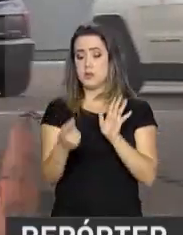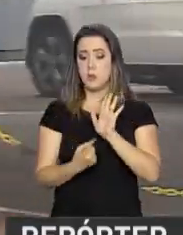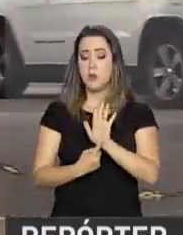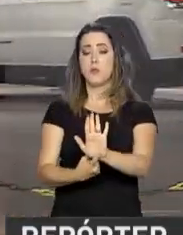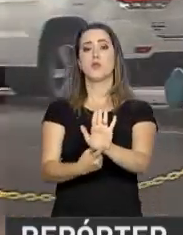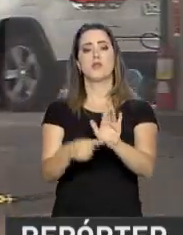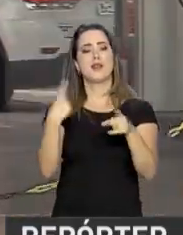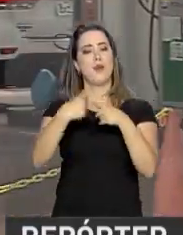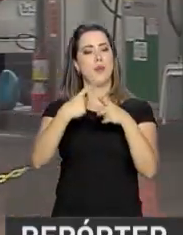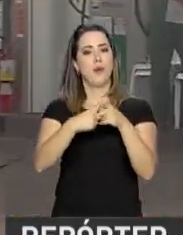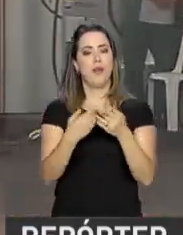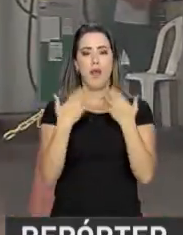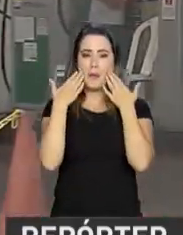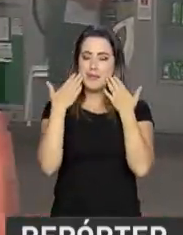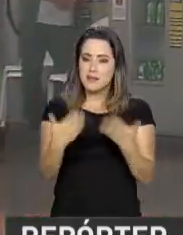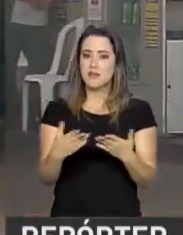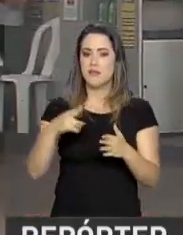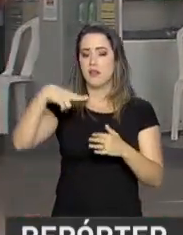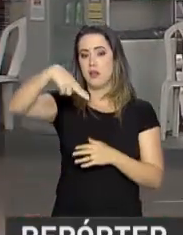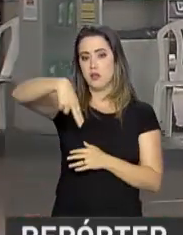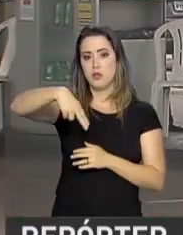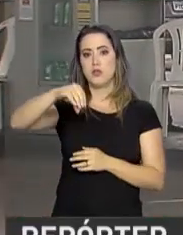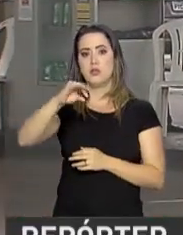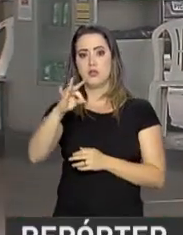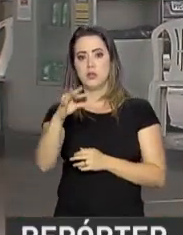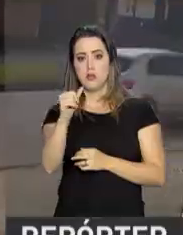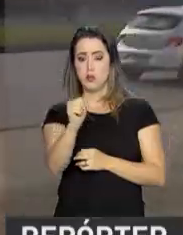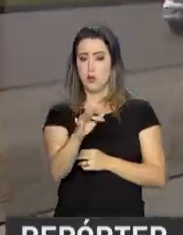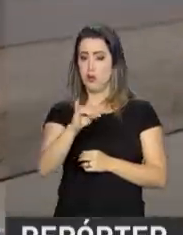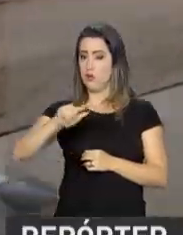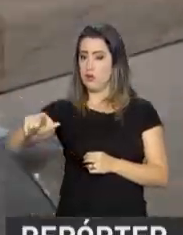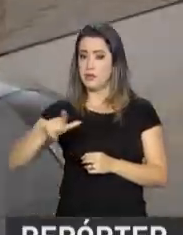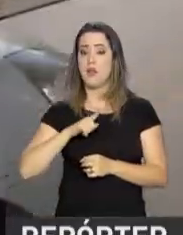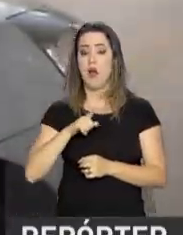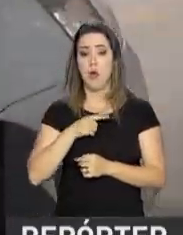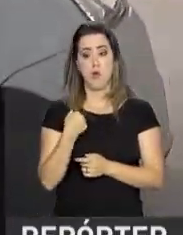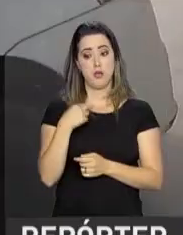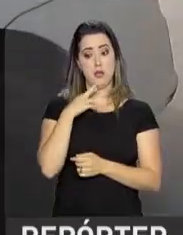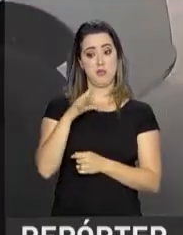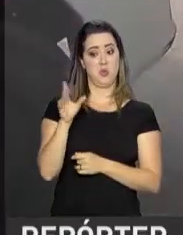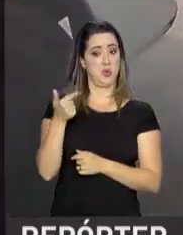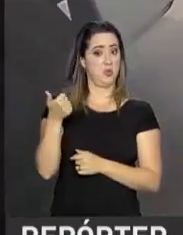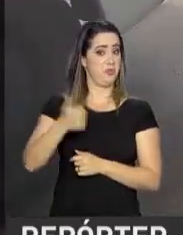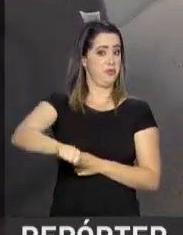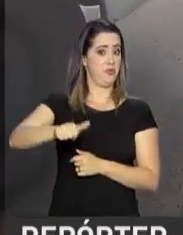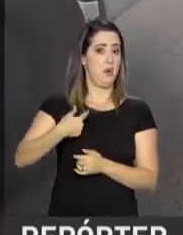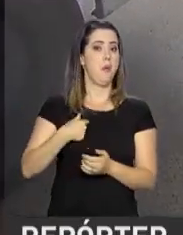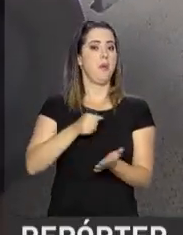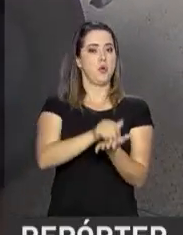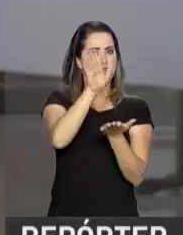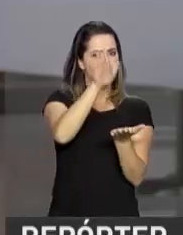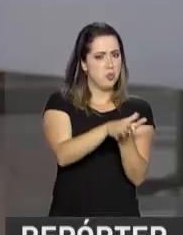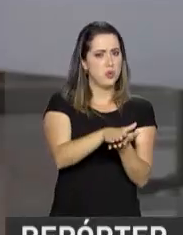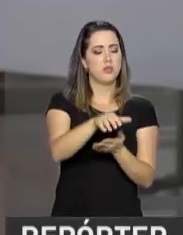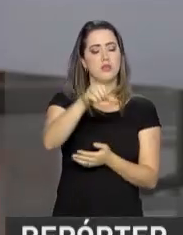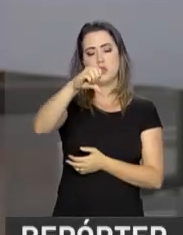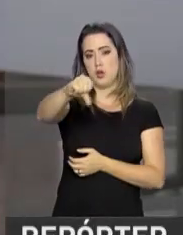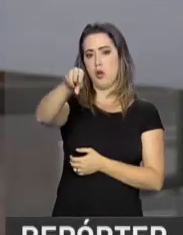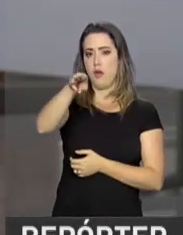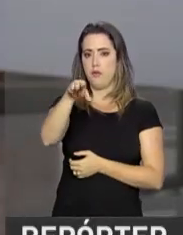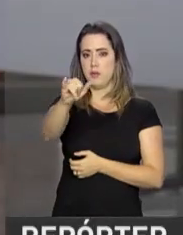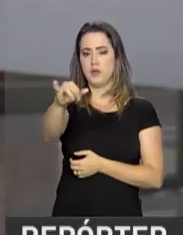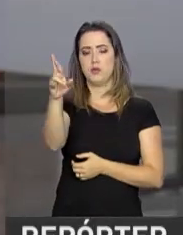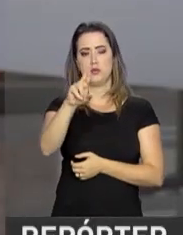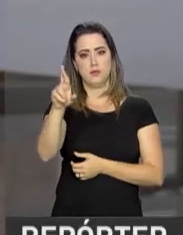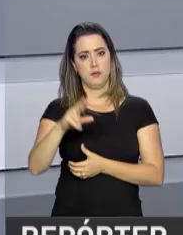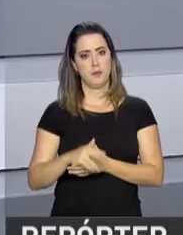fiscais caso não consigam se justificar elas podem receber multas que chegam até a 9 milhões de reais de brasília